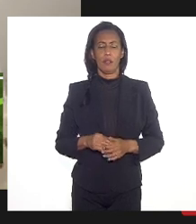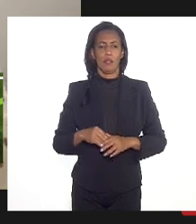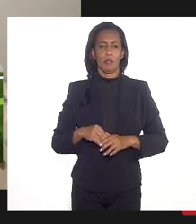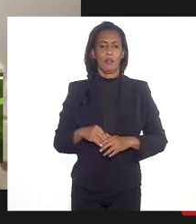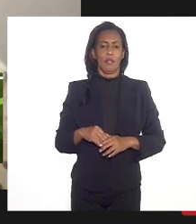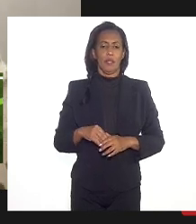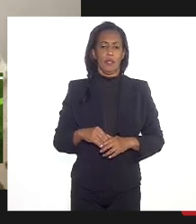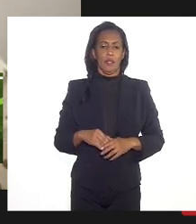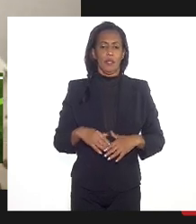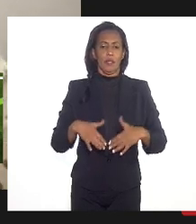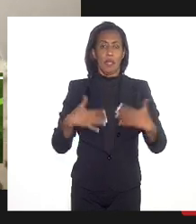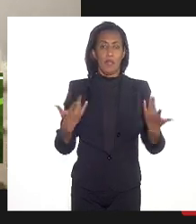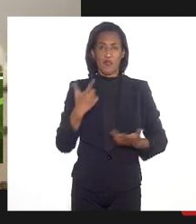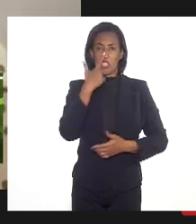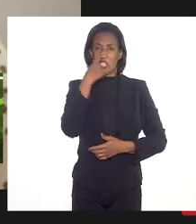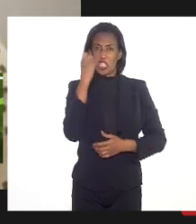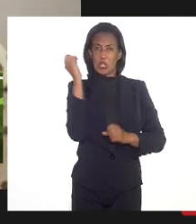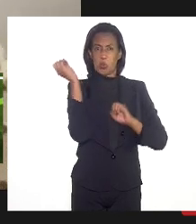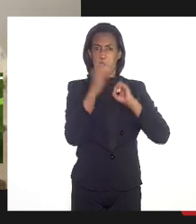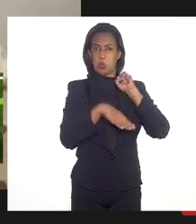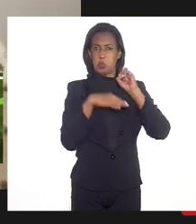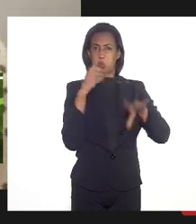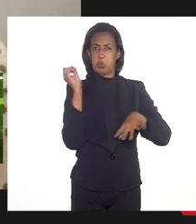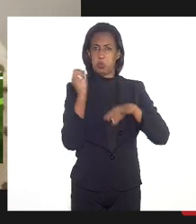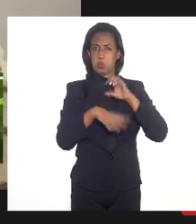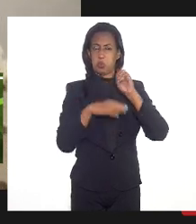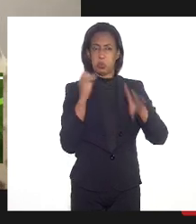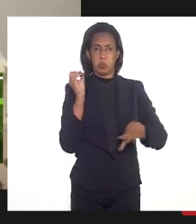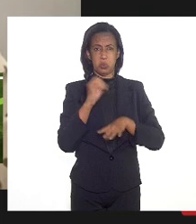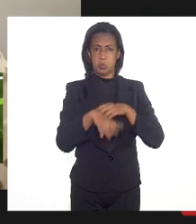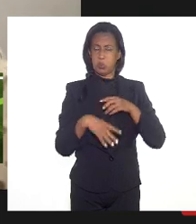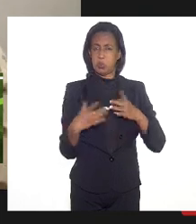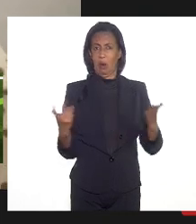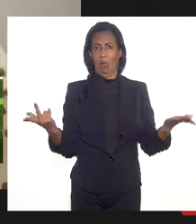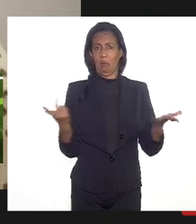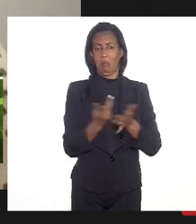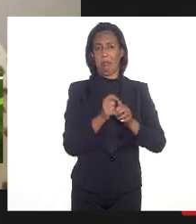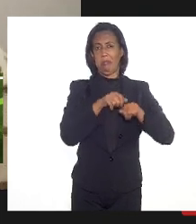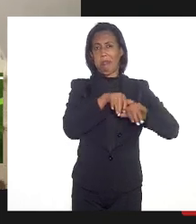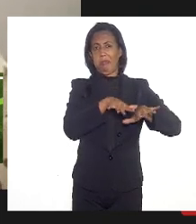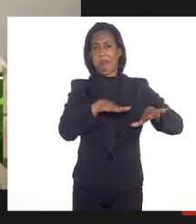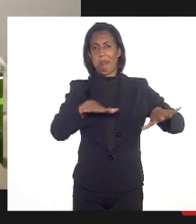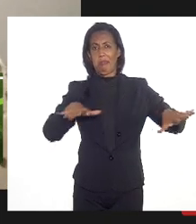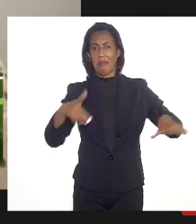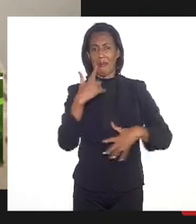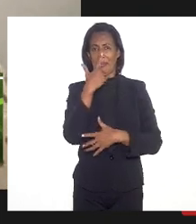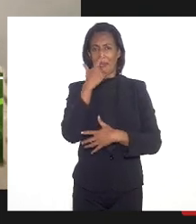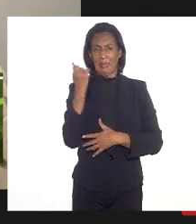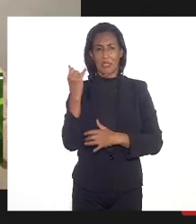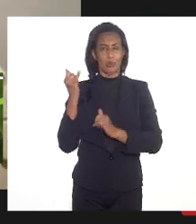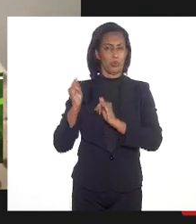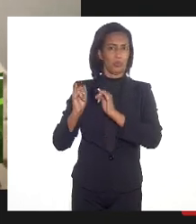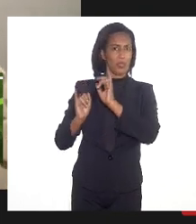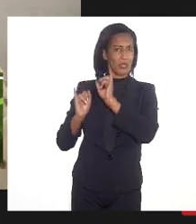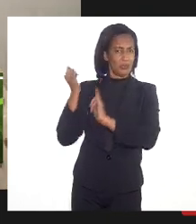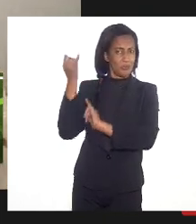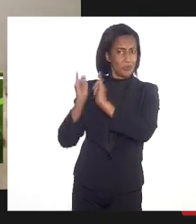de lixos orgânicos jogados na Baía de Guanabara, lixos